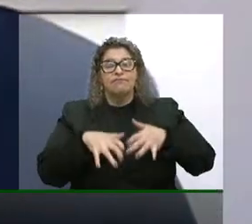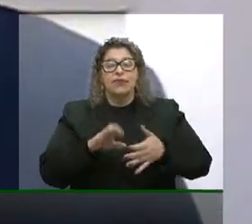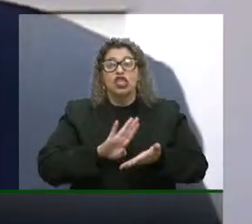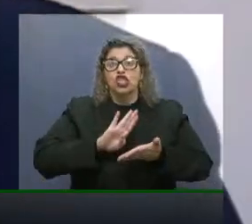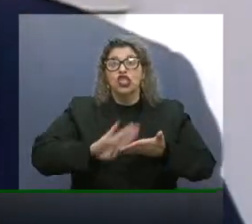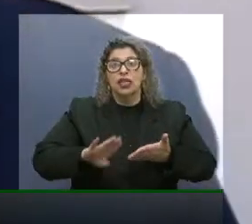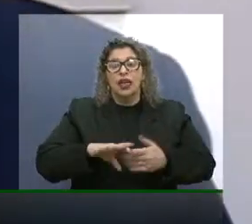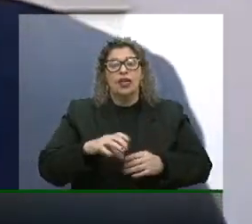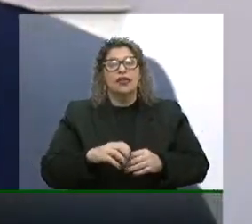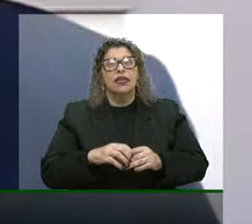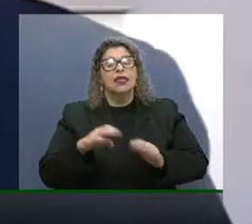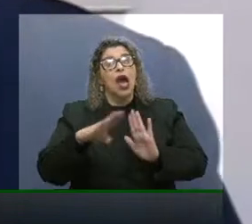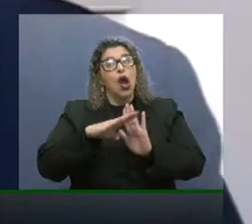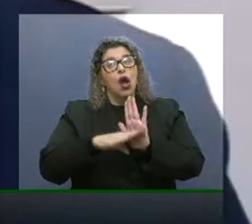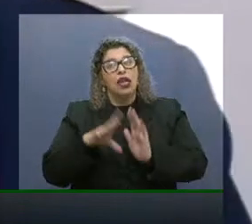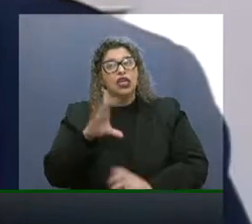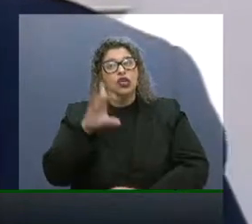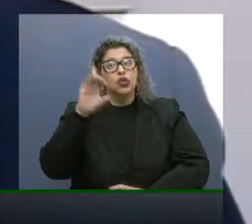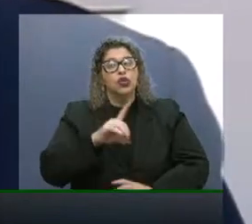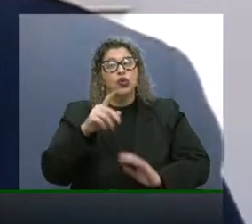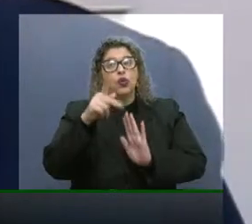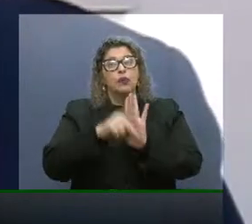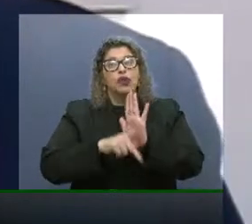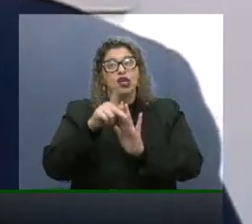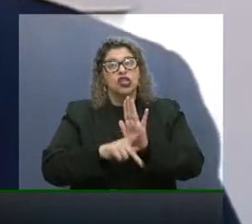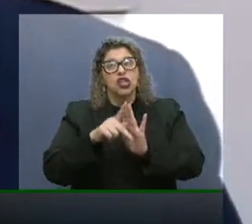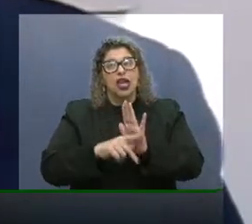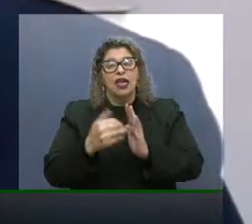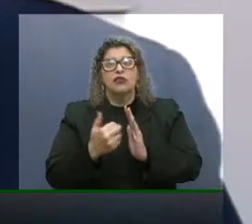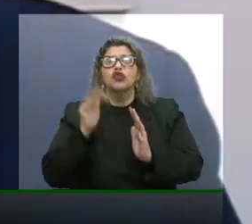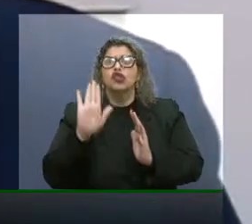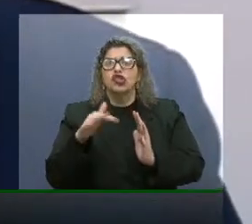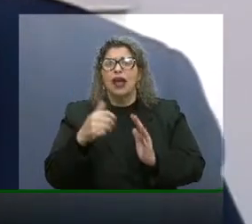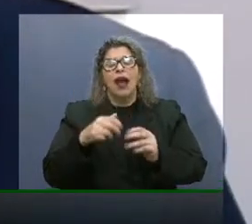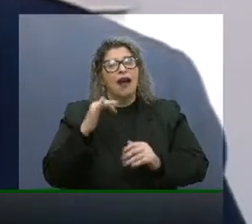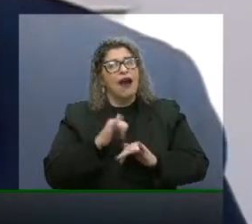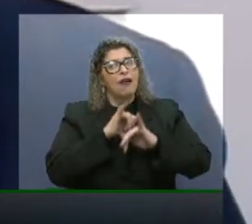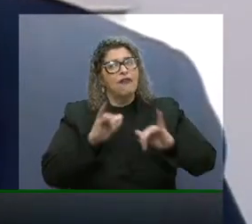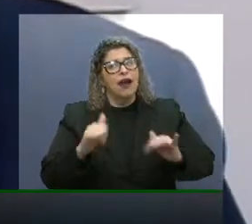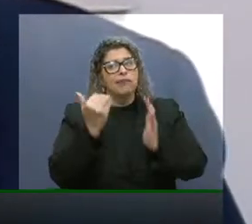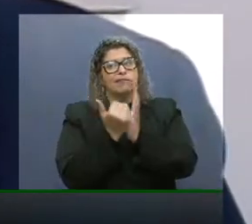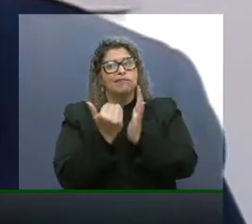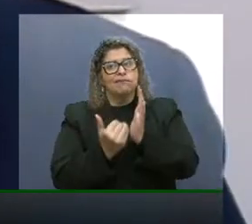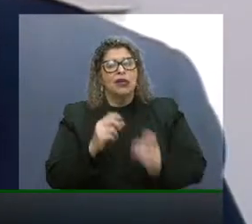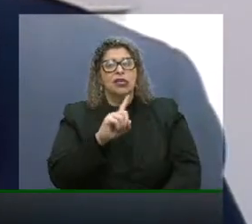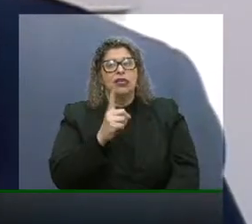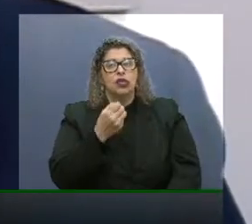retirada da ordem do dia dos projetos abaixo citados. Projeto de Lei